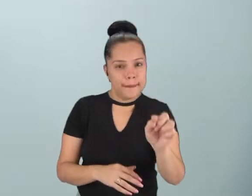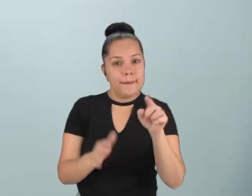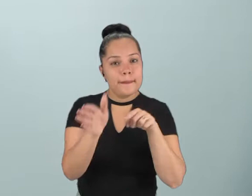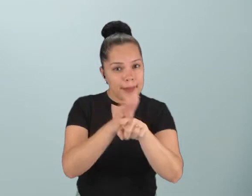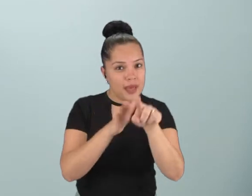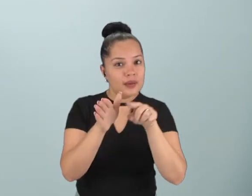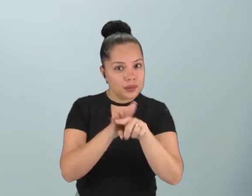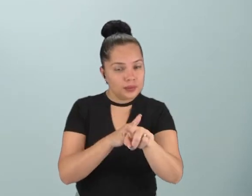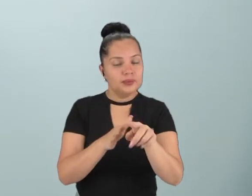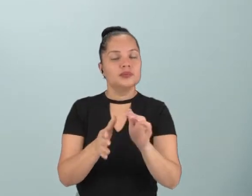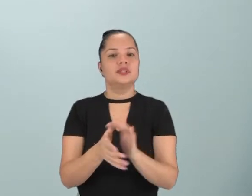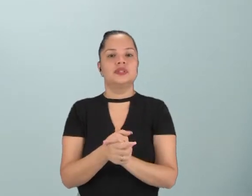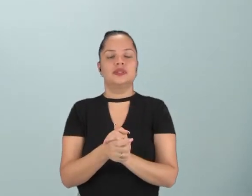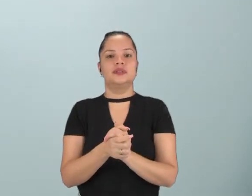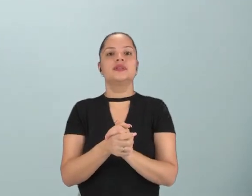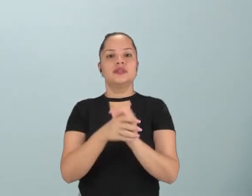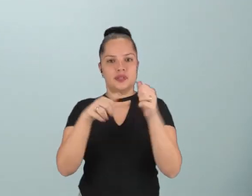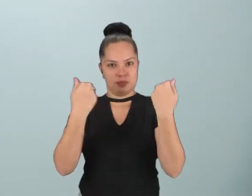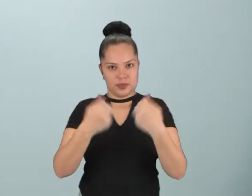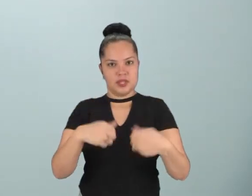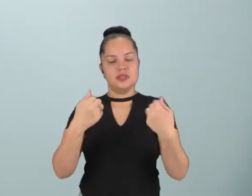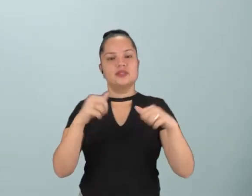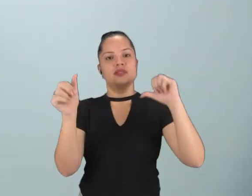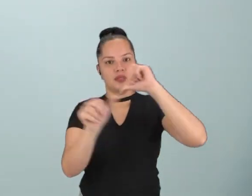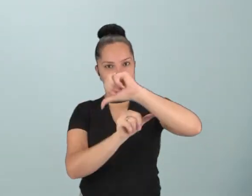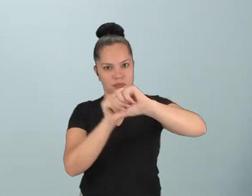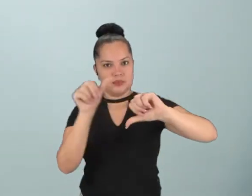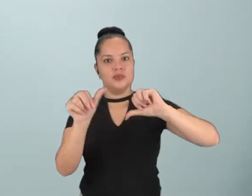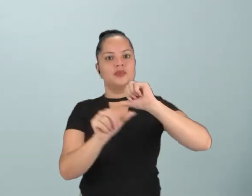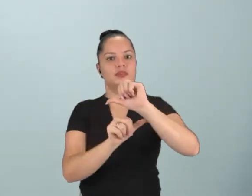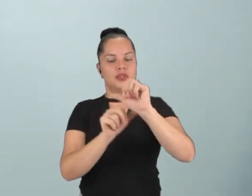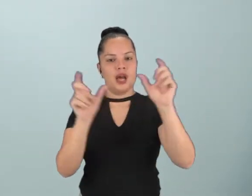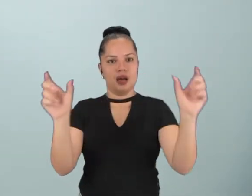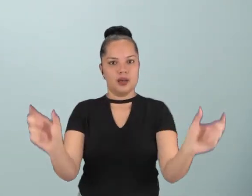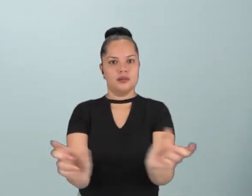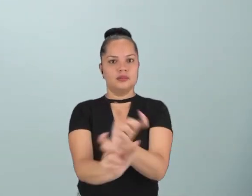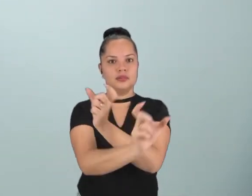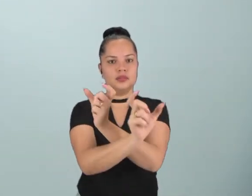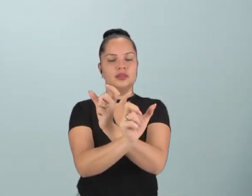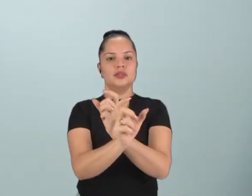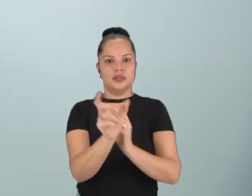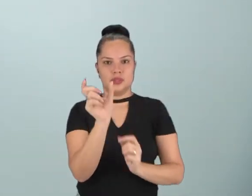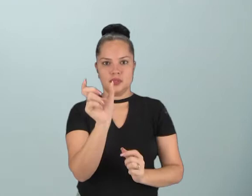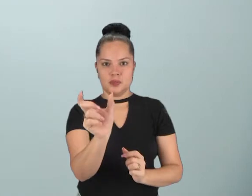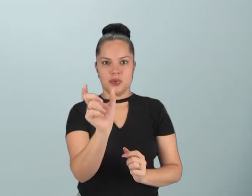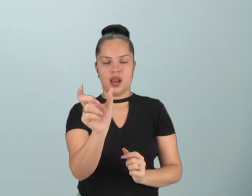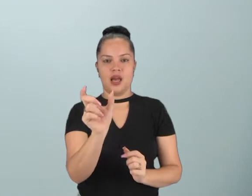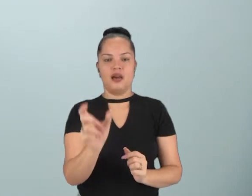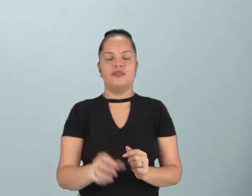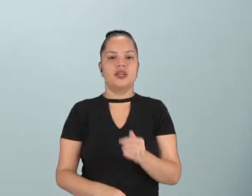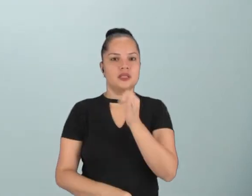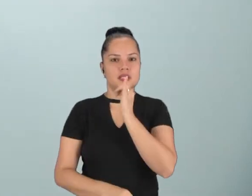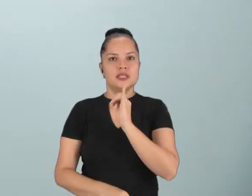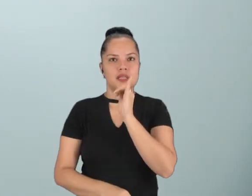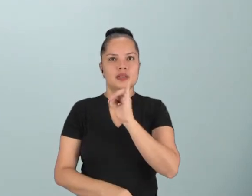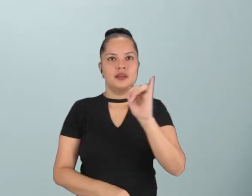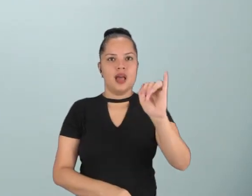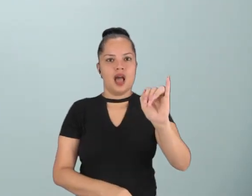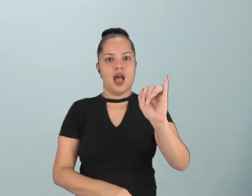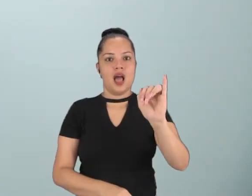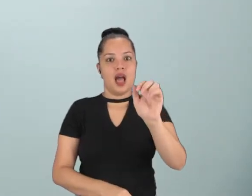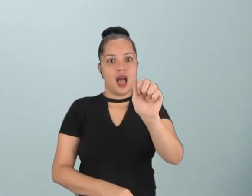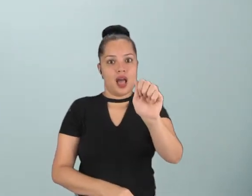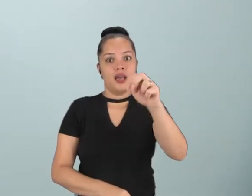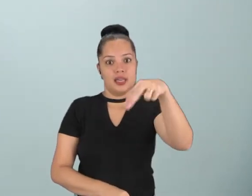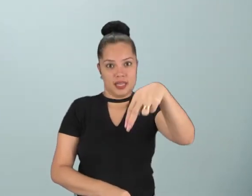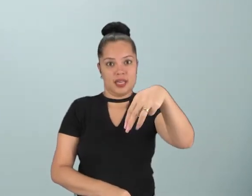be, para fazer pergunta, a gente tem que inverter a ordem das palavras. Então, onde era I am, por exemplo, fica am I,